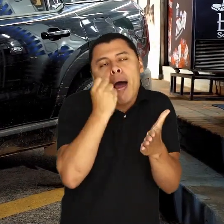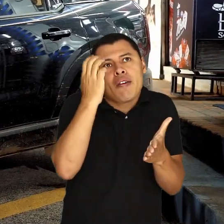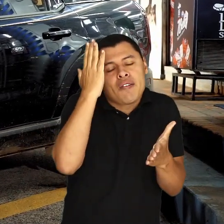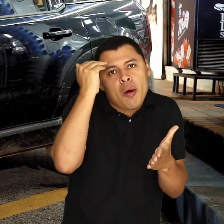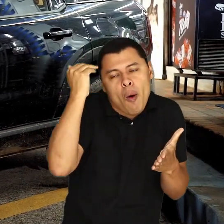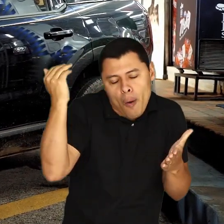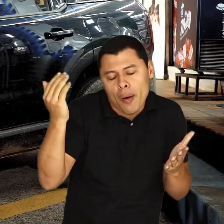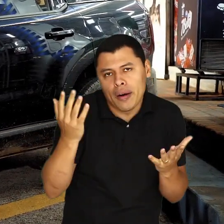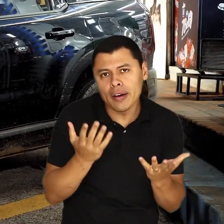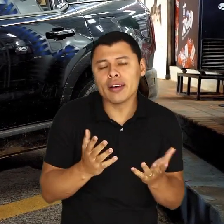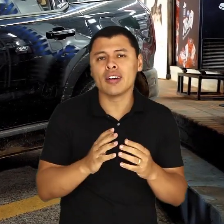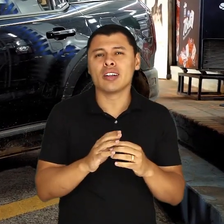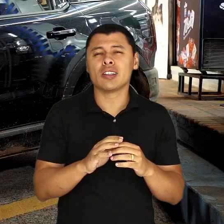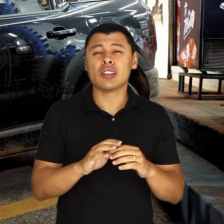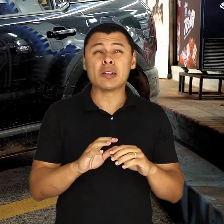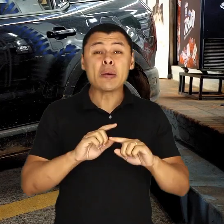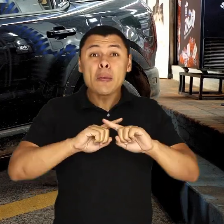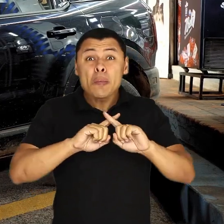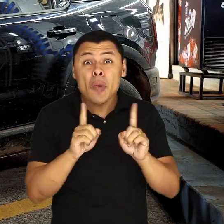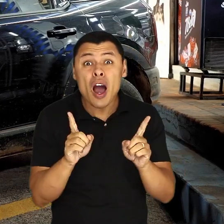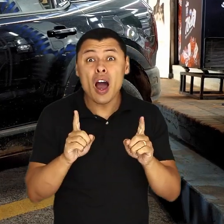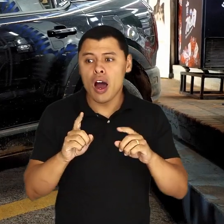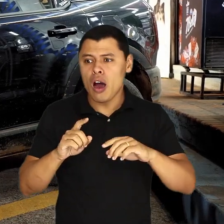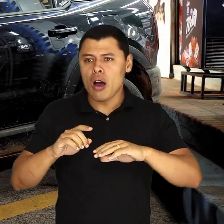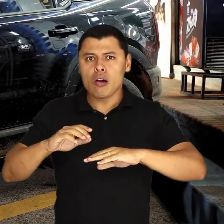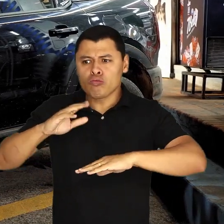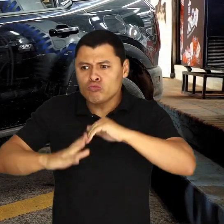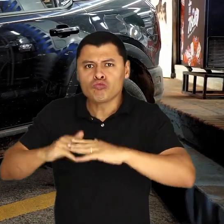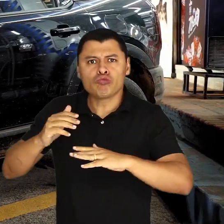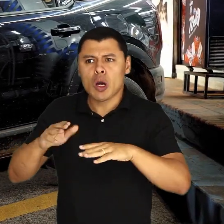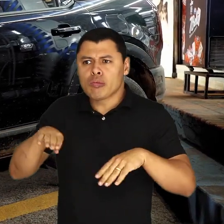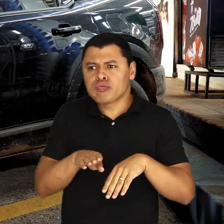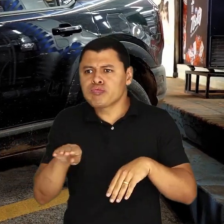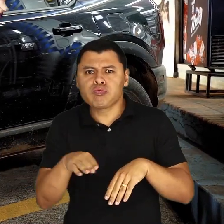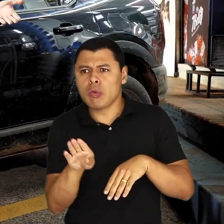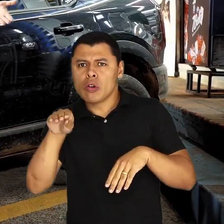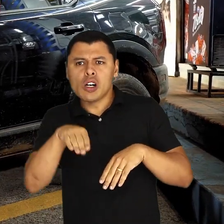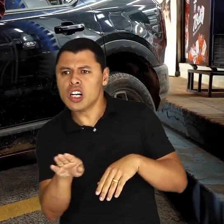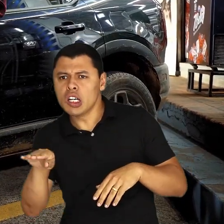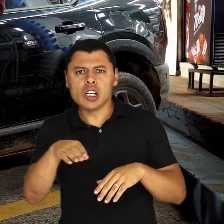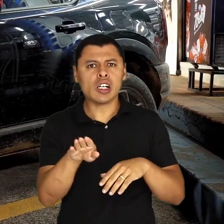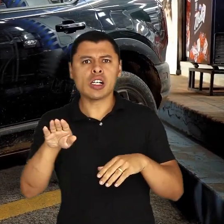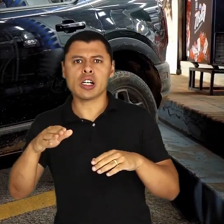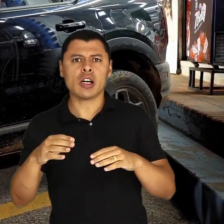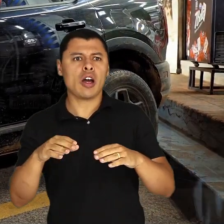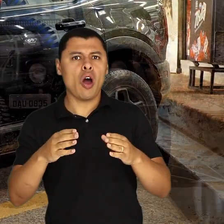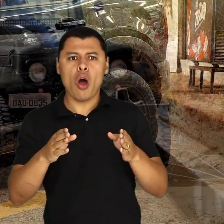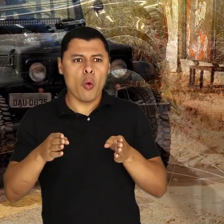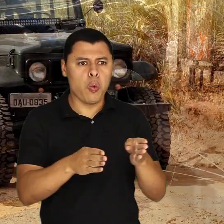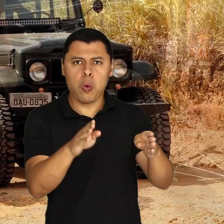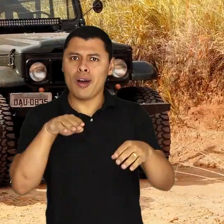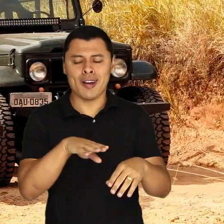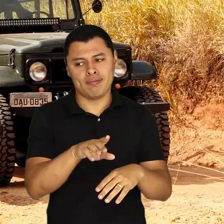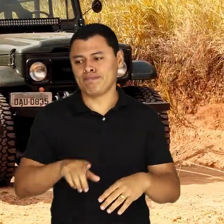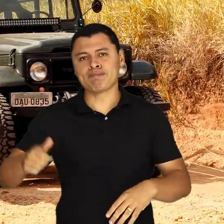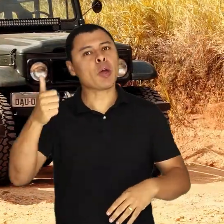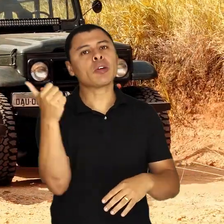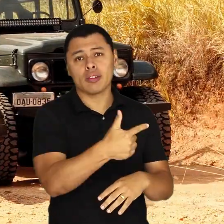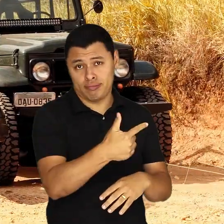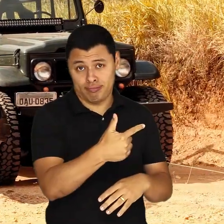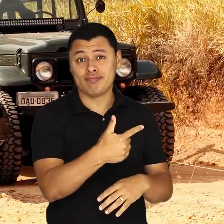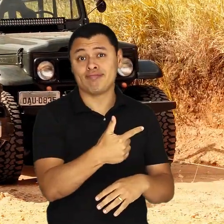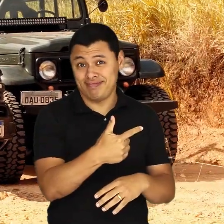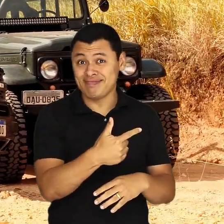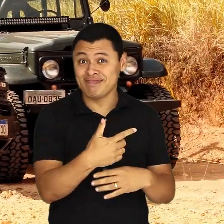cabine, mas em questão de qualidade de construção, performance na estrada e fora dela, tendo a dizer que esse veículo aqui é